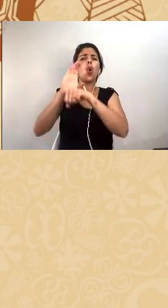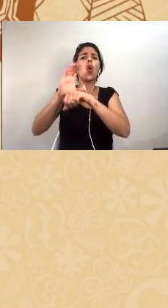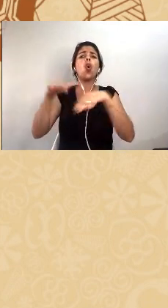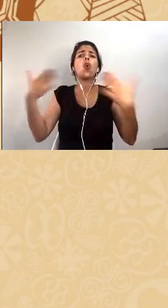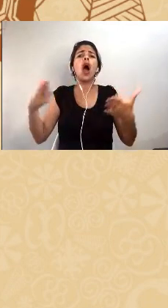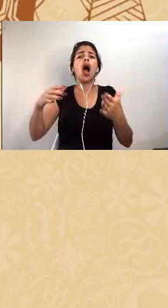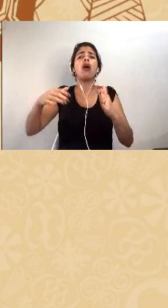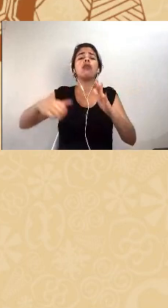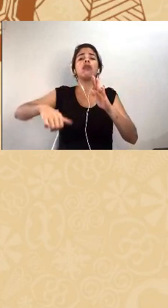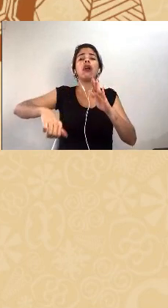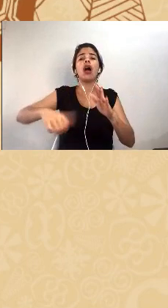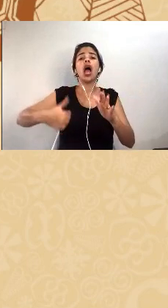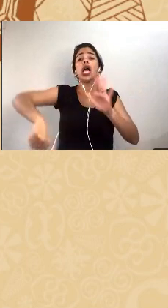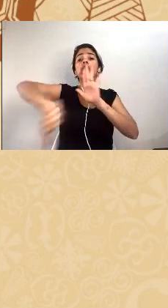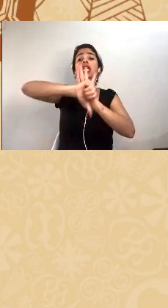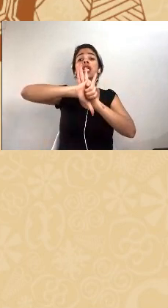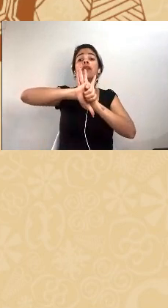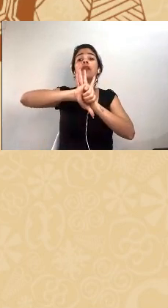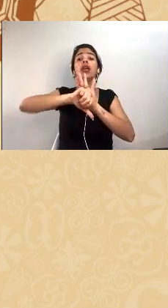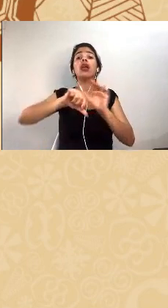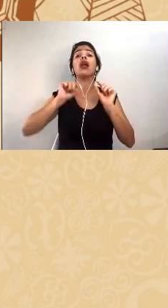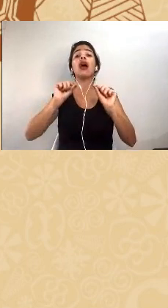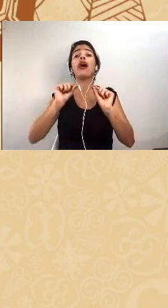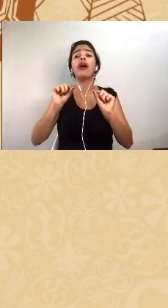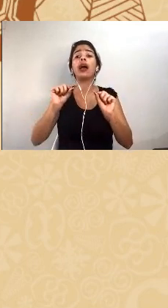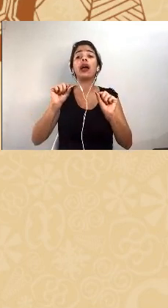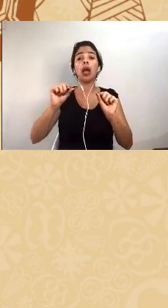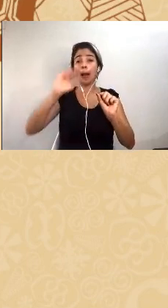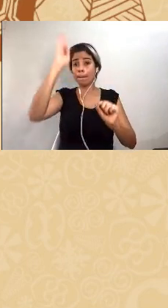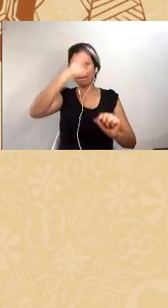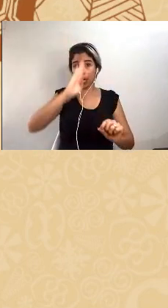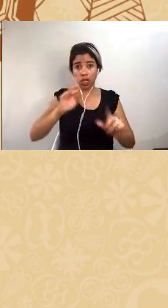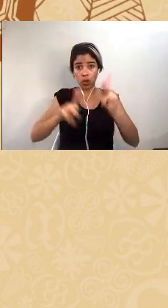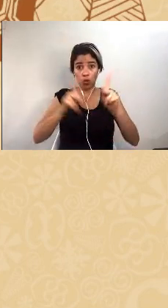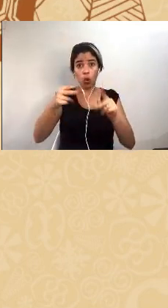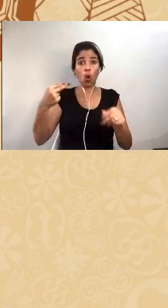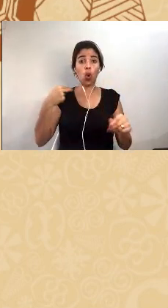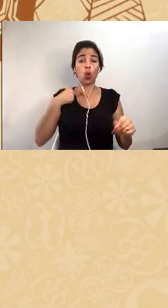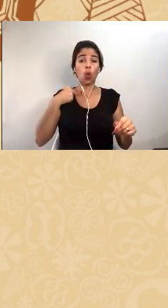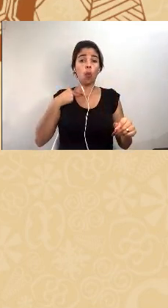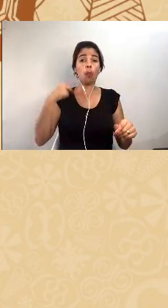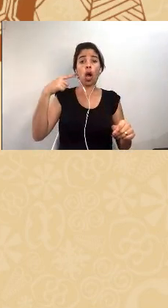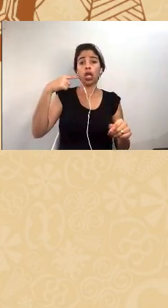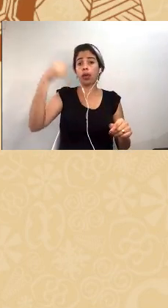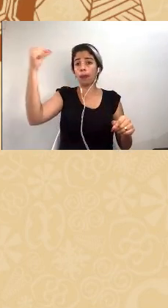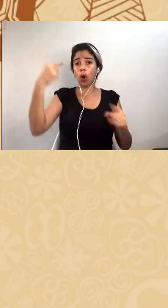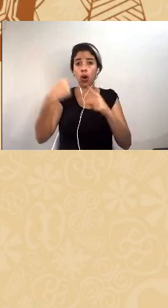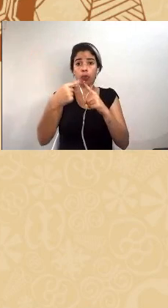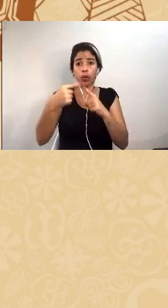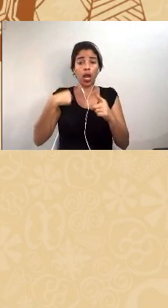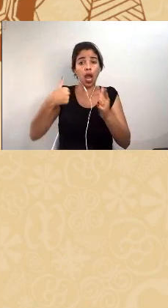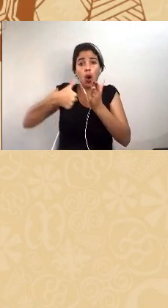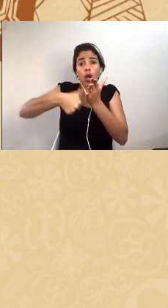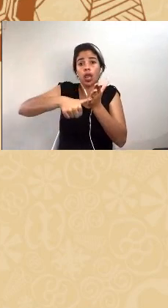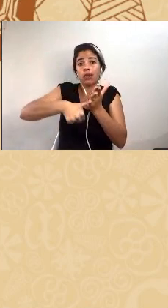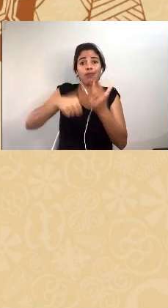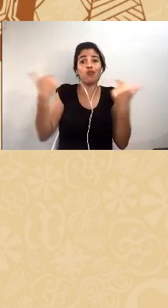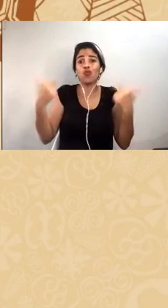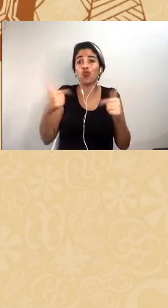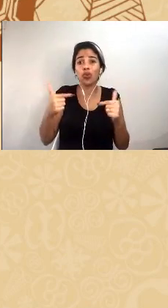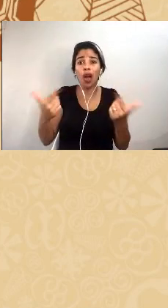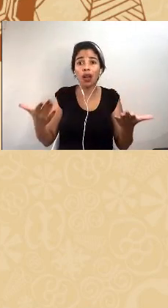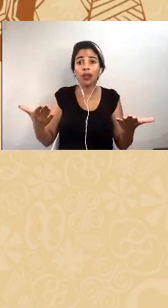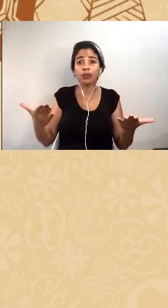que o brasileiro não pode sair sem documento no bolso. Agora é crime. Estão dizendo que eu não posso sair daqui porque eu estou sem documentos.